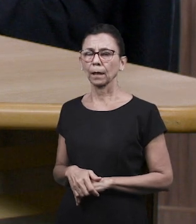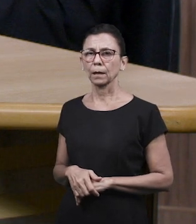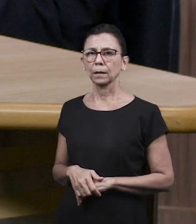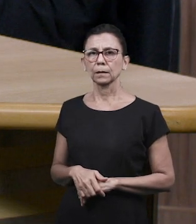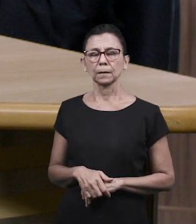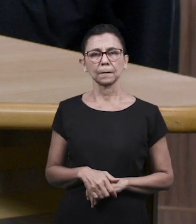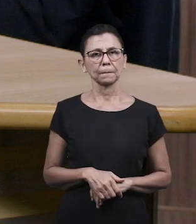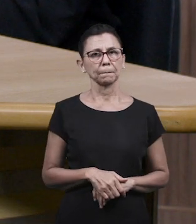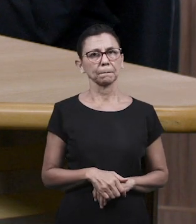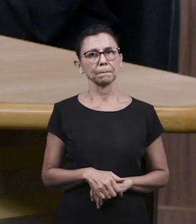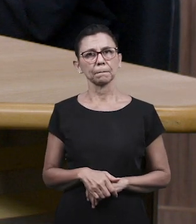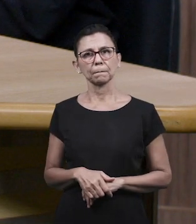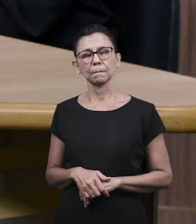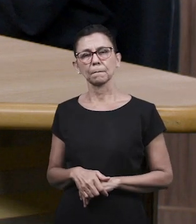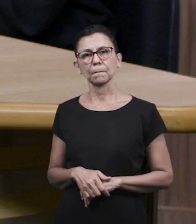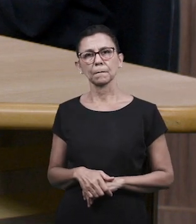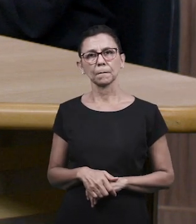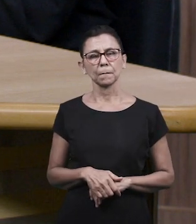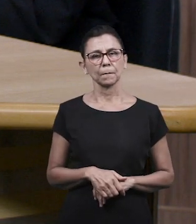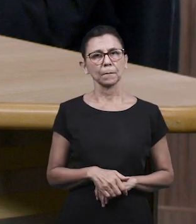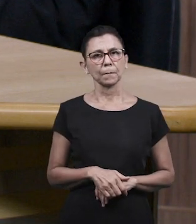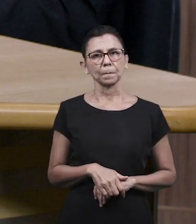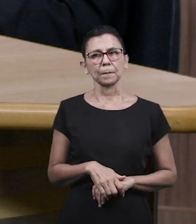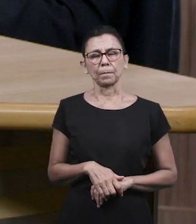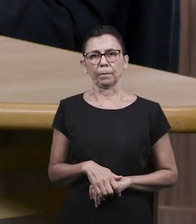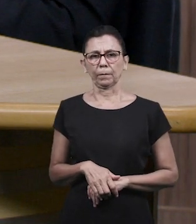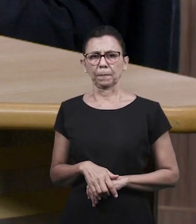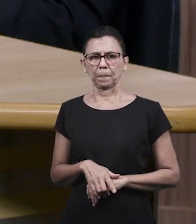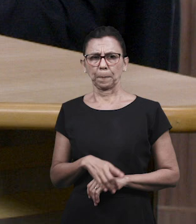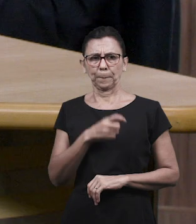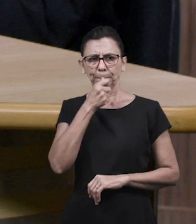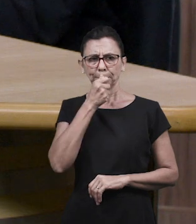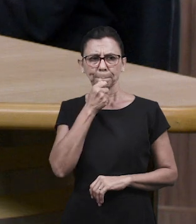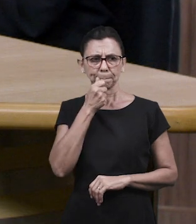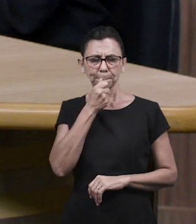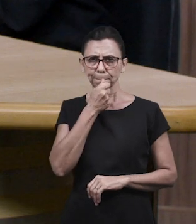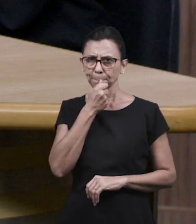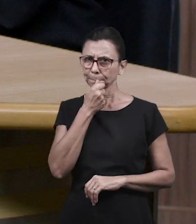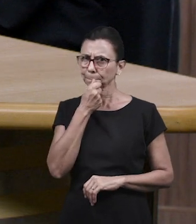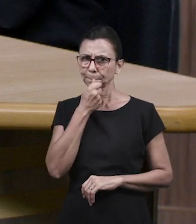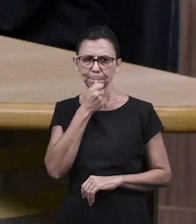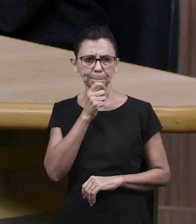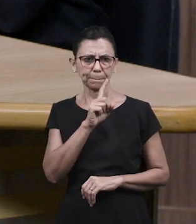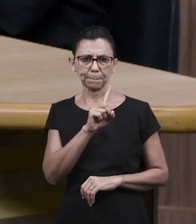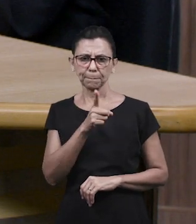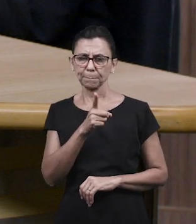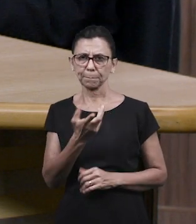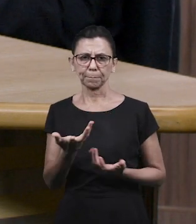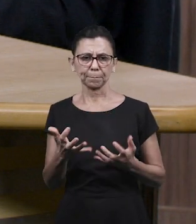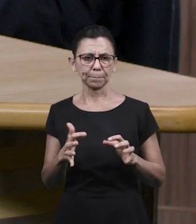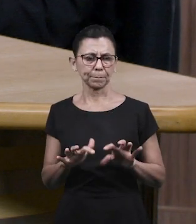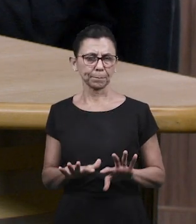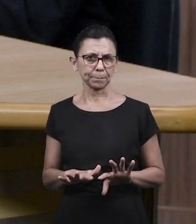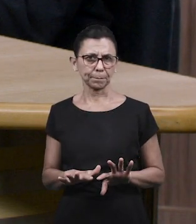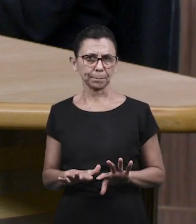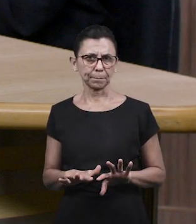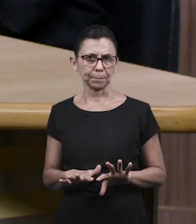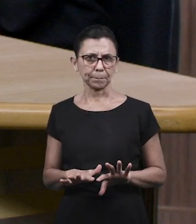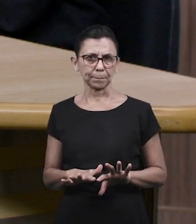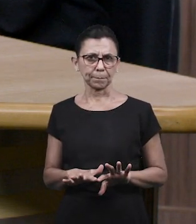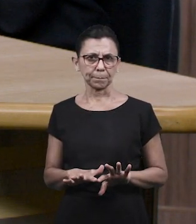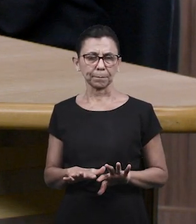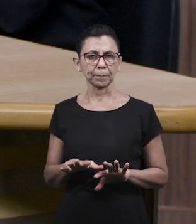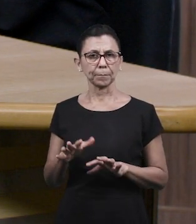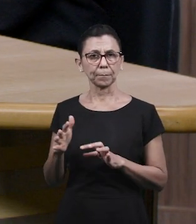que oferta eu quero e não sacrifício, não condenarias os inocentes. Então ele quer misericórdia,